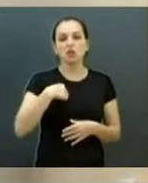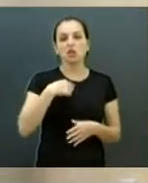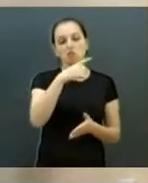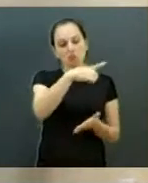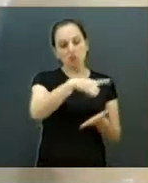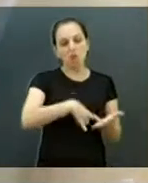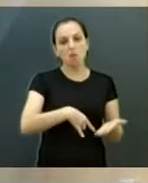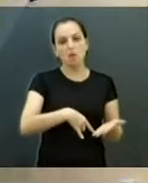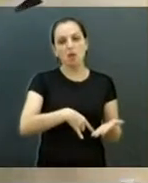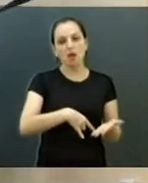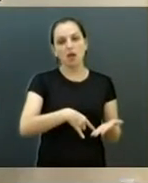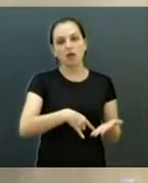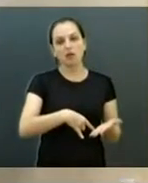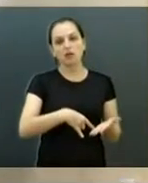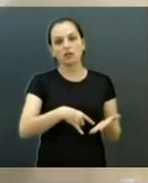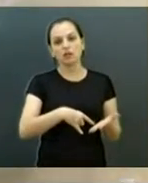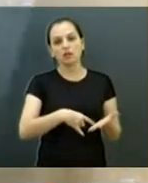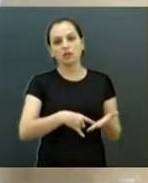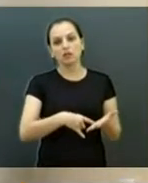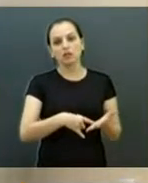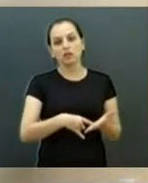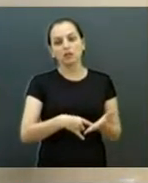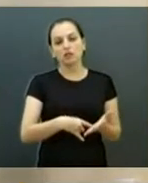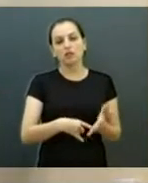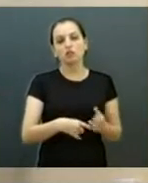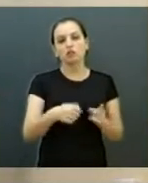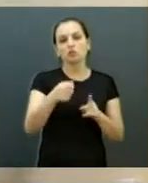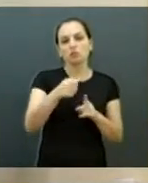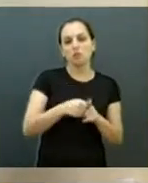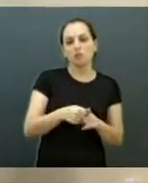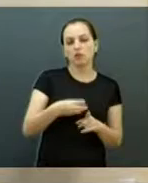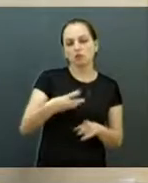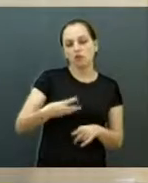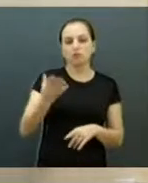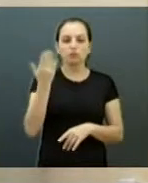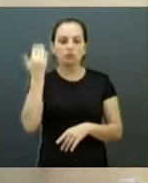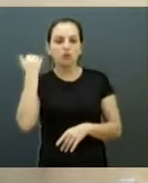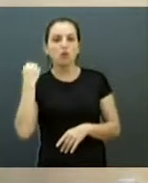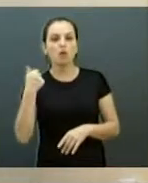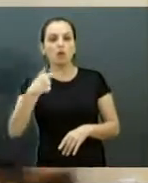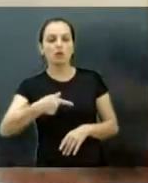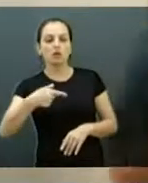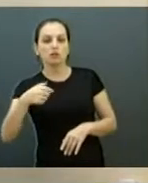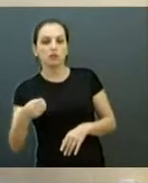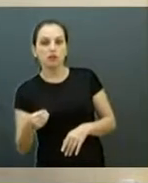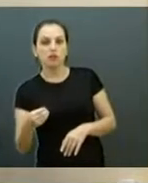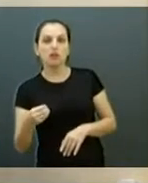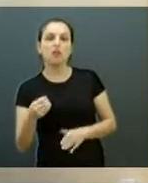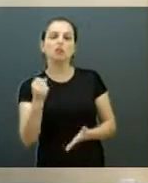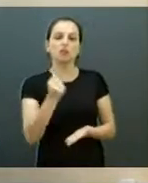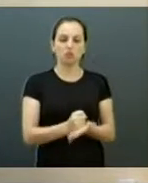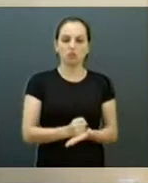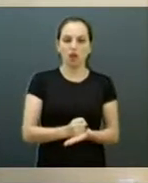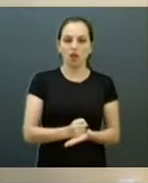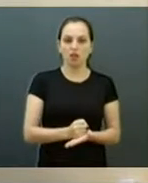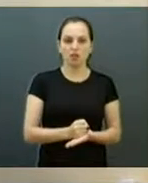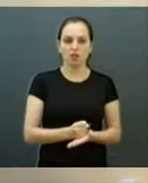nos últimos três meses dos 70 médicos 70 vínculos é uma vergonha